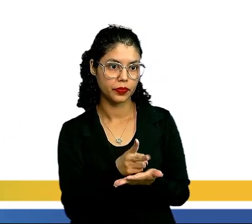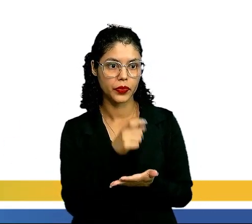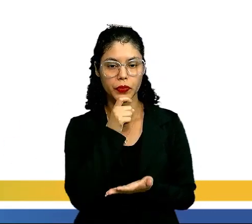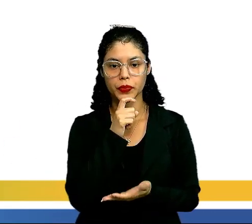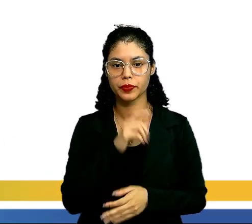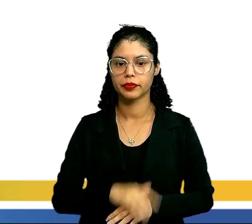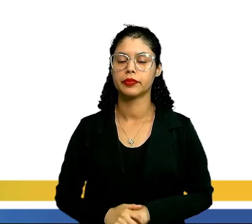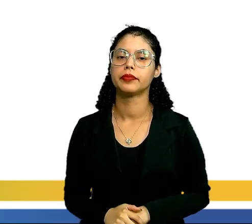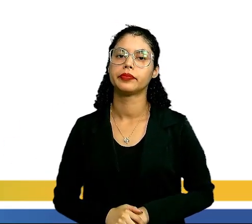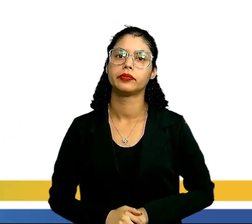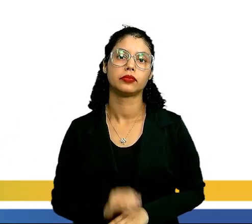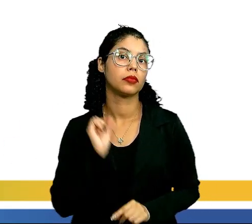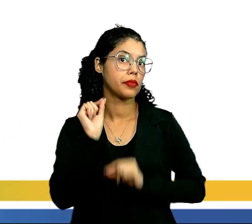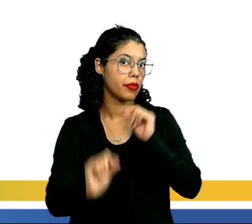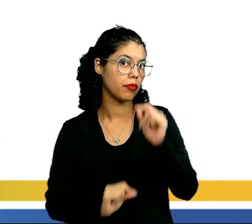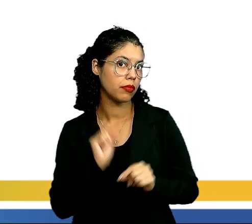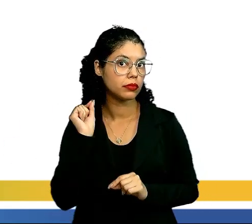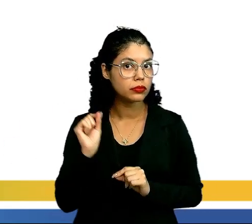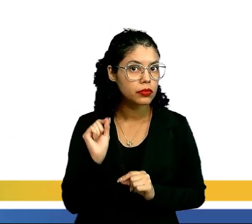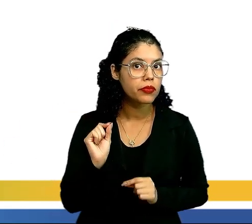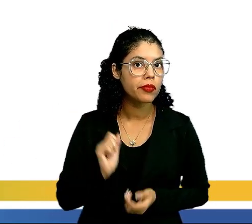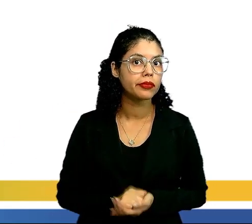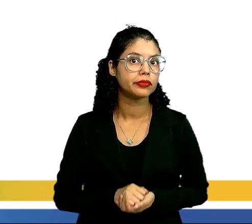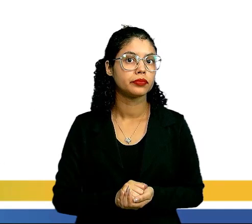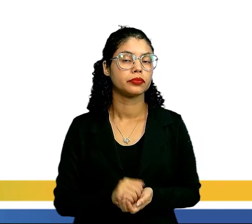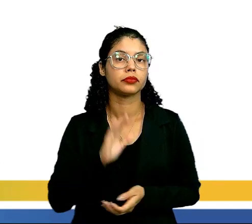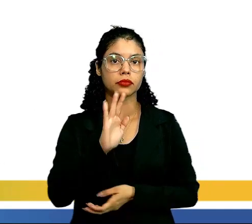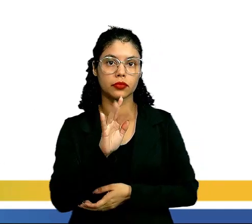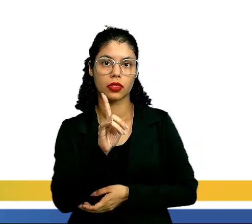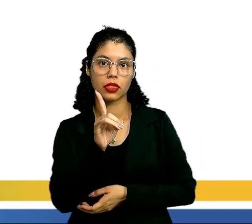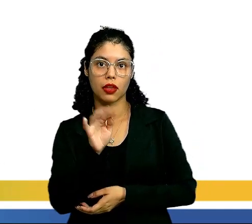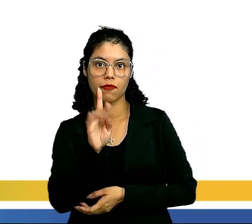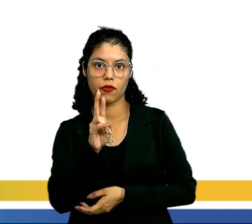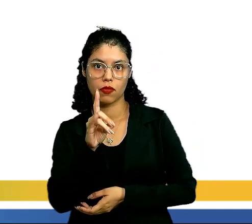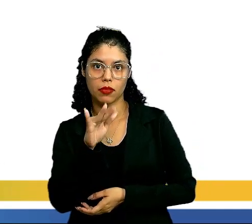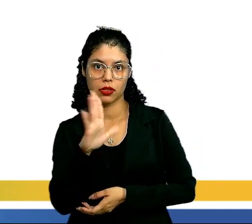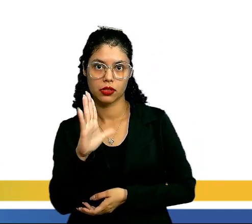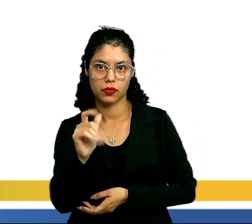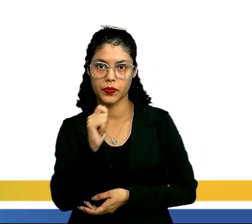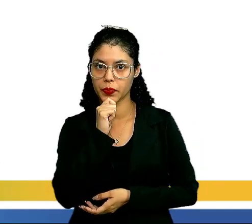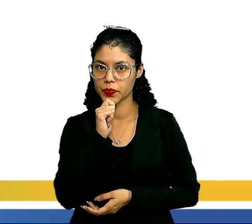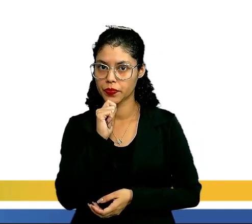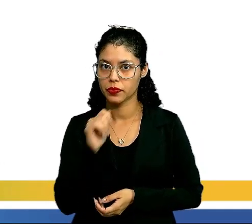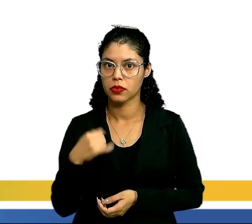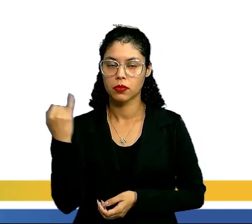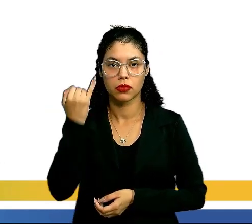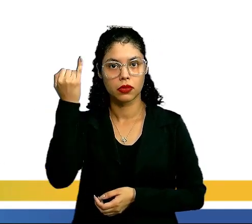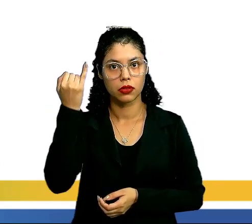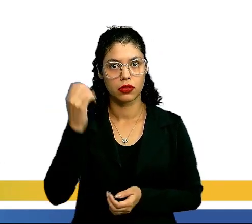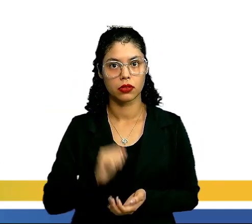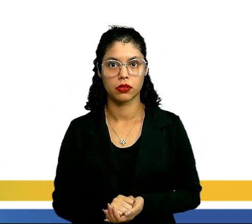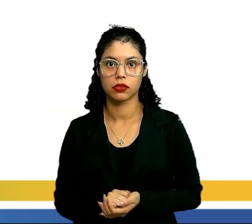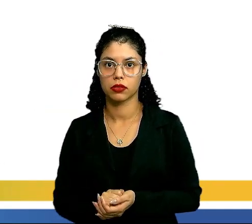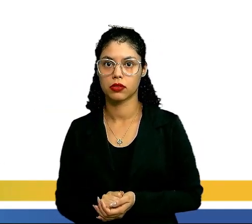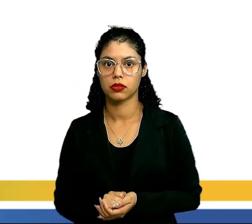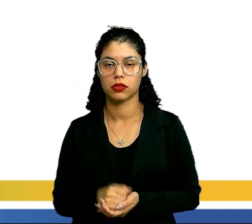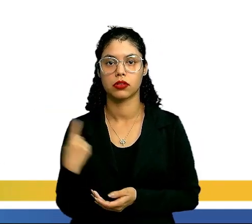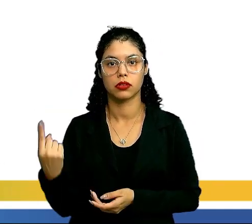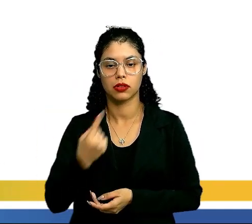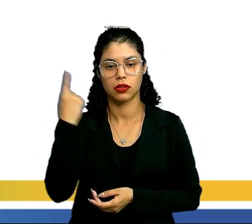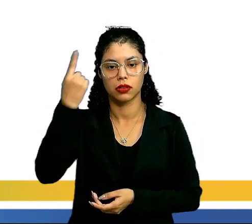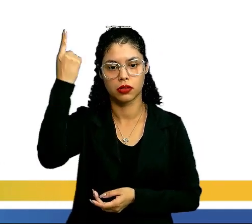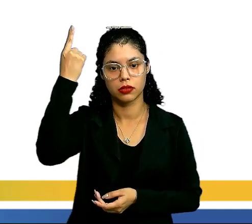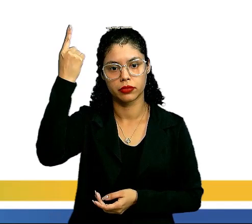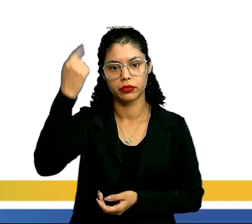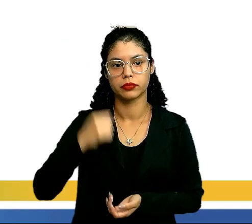Antártida. Então, o que isso quer dizer? Essas deformações, elas vão ocorrer principalmente nas altas latitudes, ou